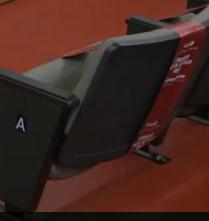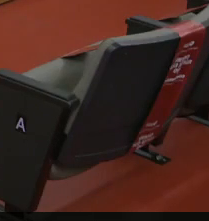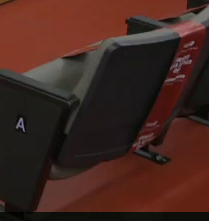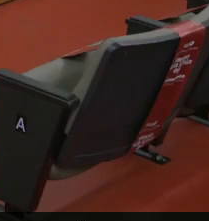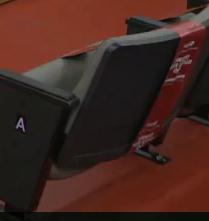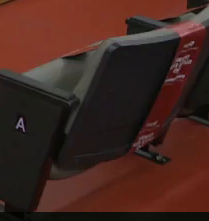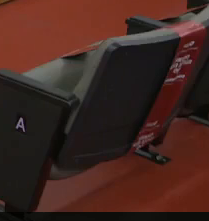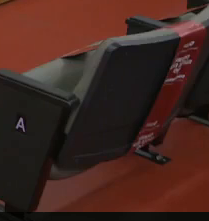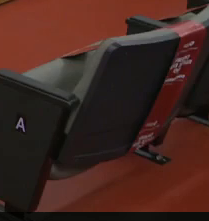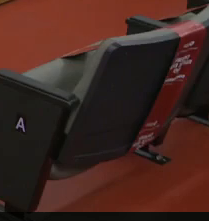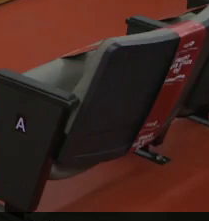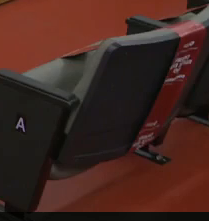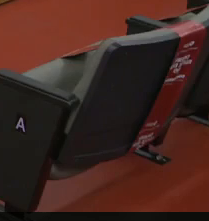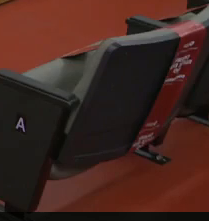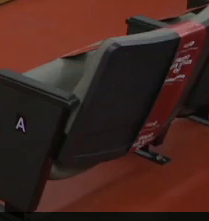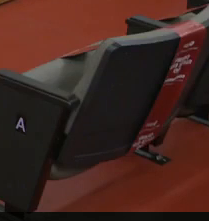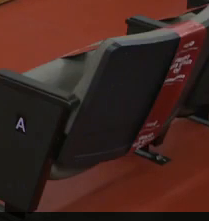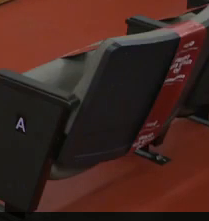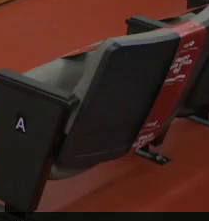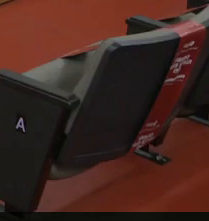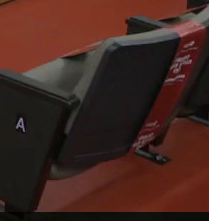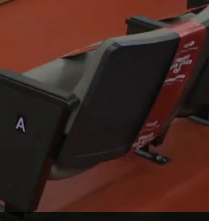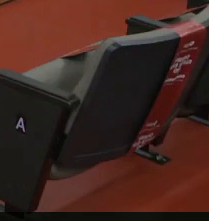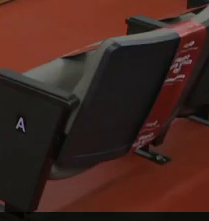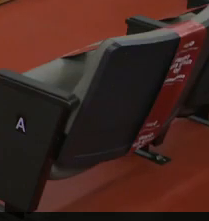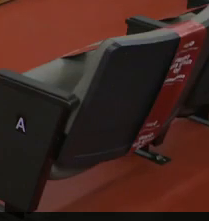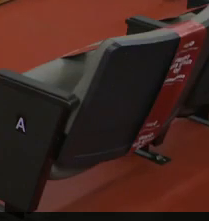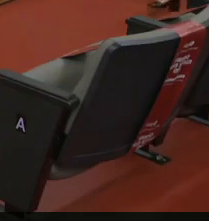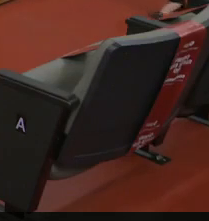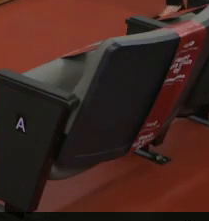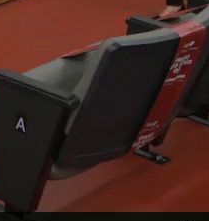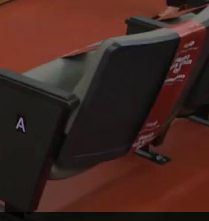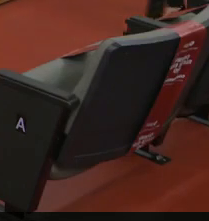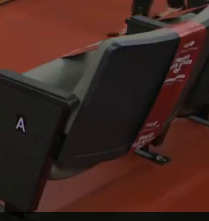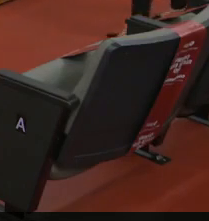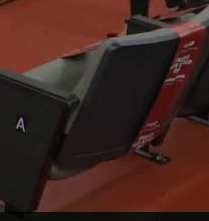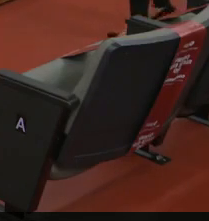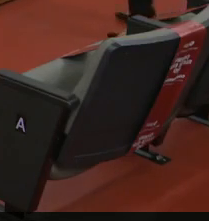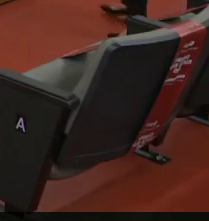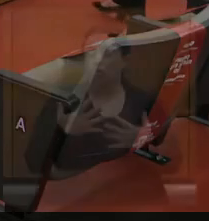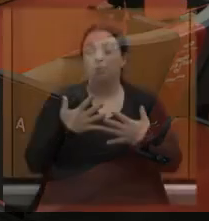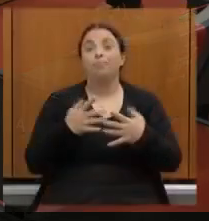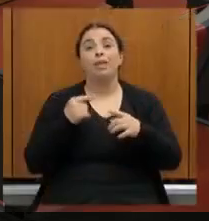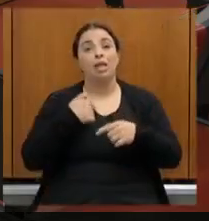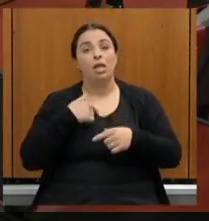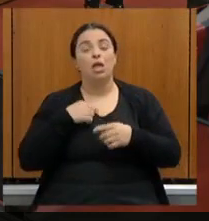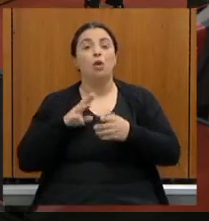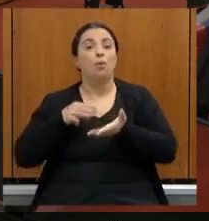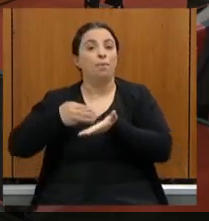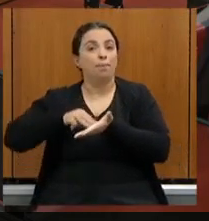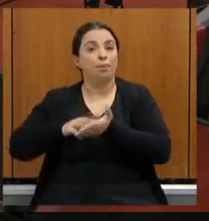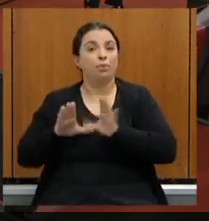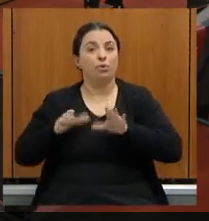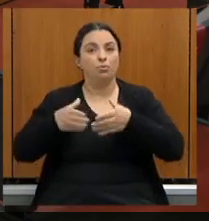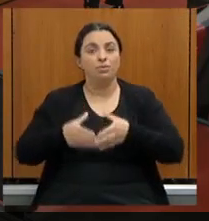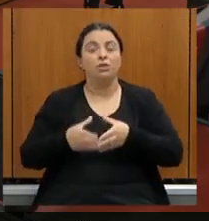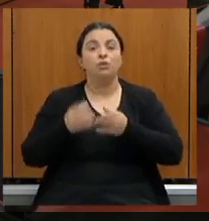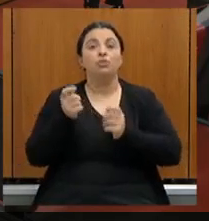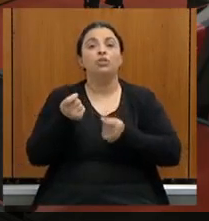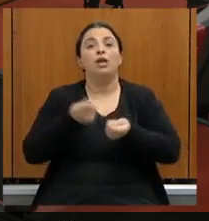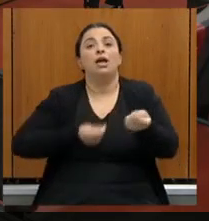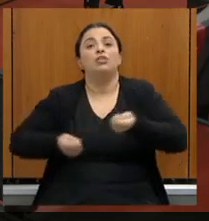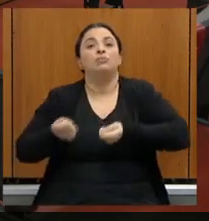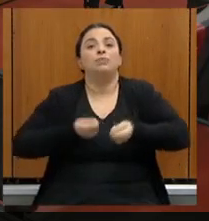eu trouxe um único assunto que já foi pautado. Na verdade, eu sou membro da Comissão de Administração Pública aqui da casa,